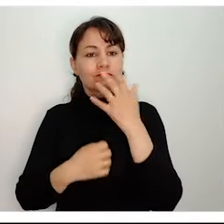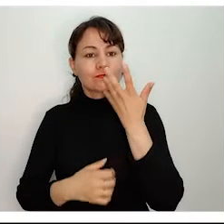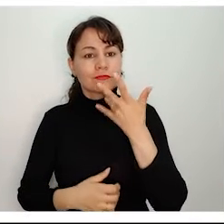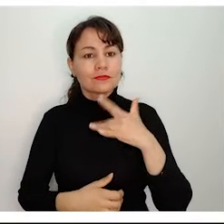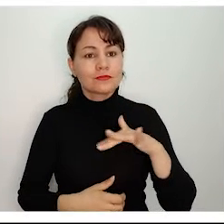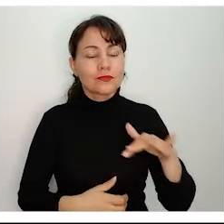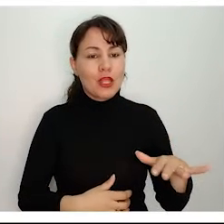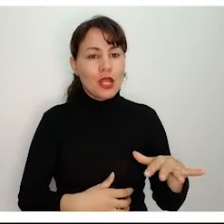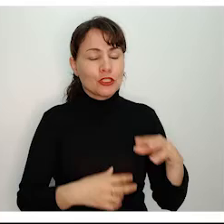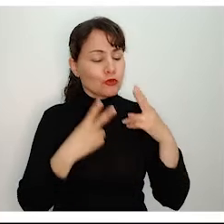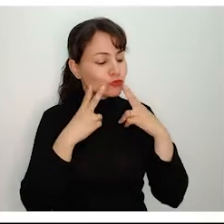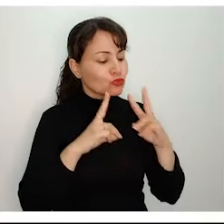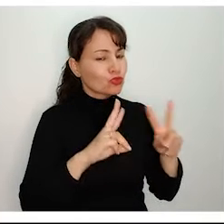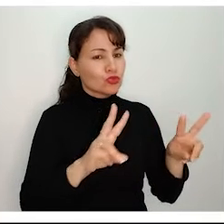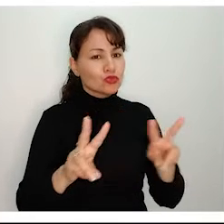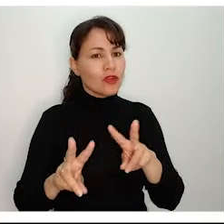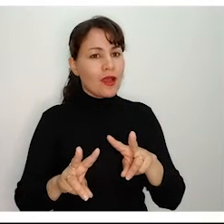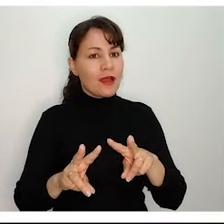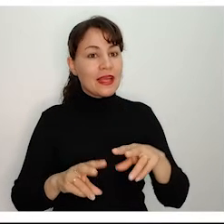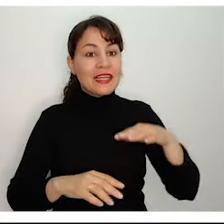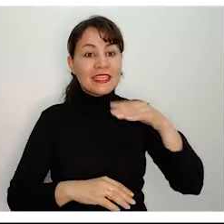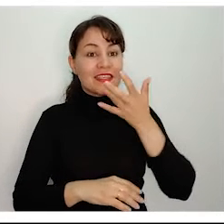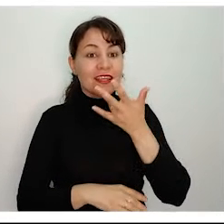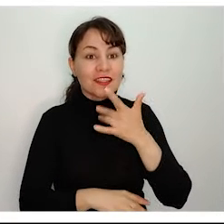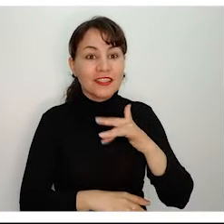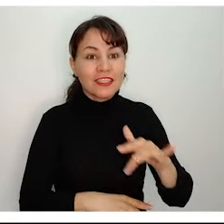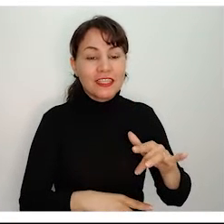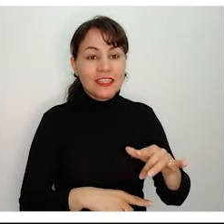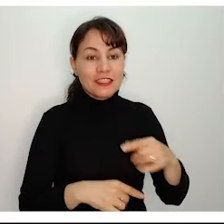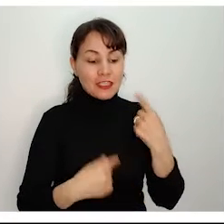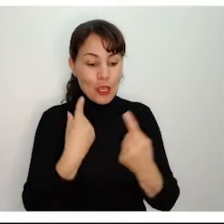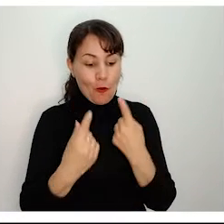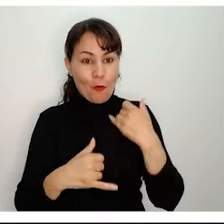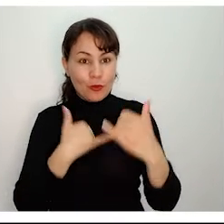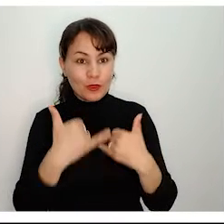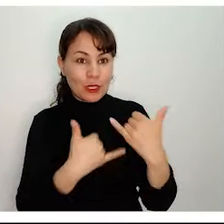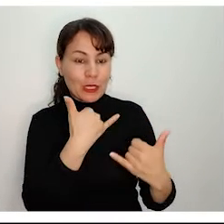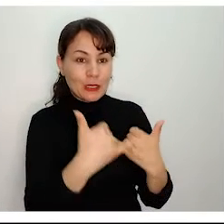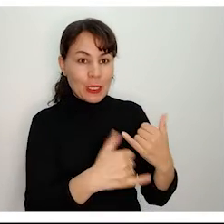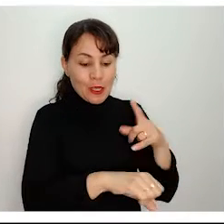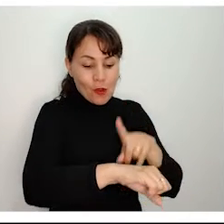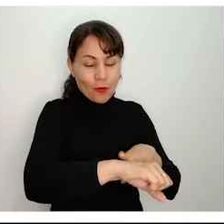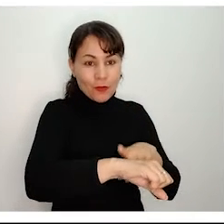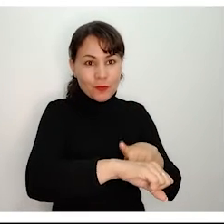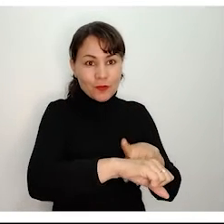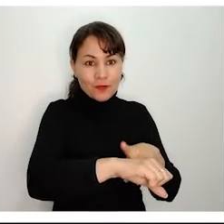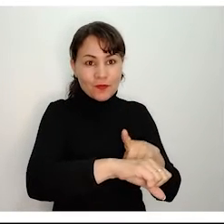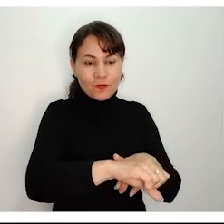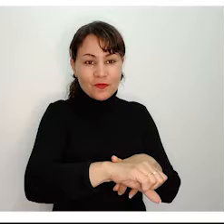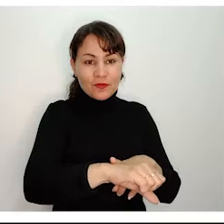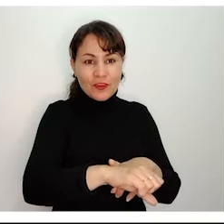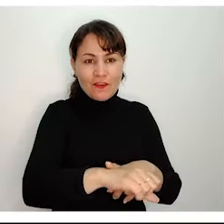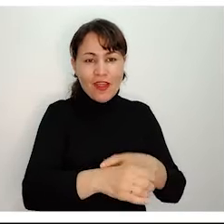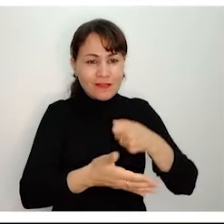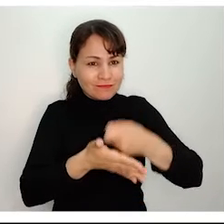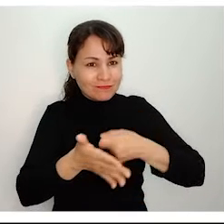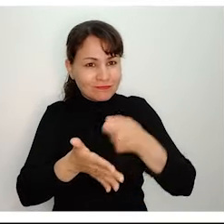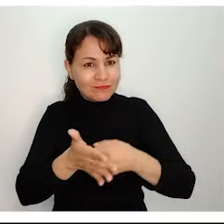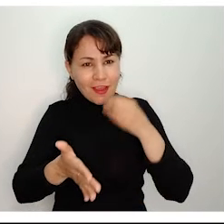da criança, ficar observando. E ela mesma vai em algumas brincadeiras, em alguns